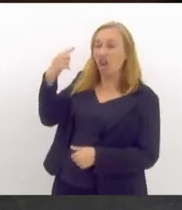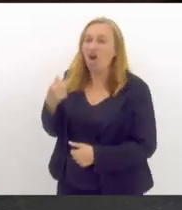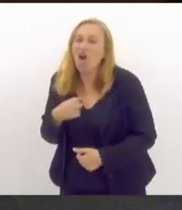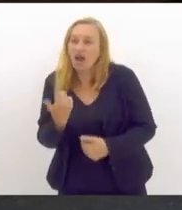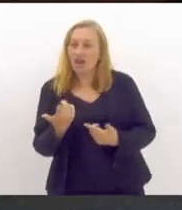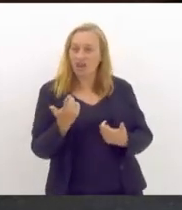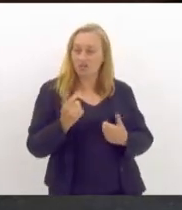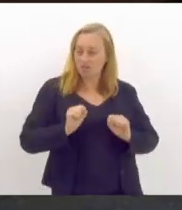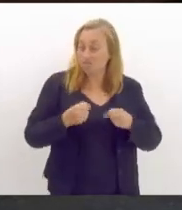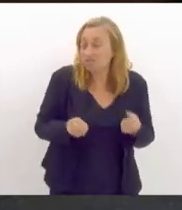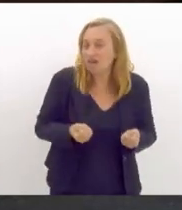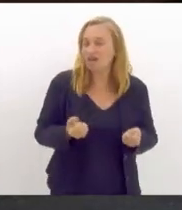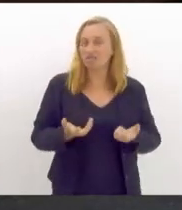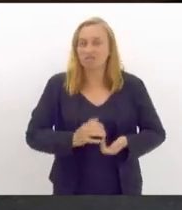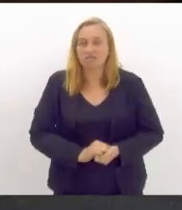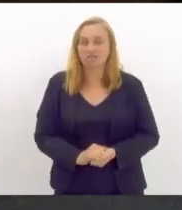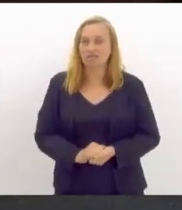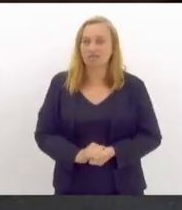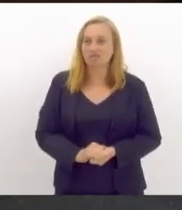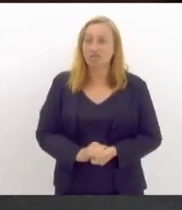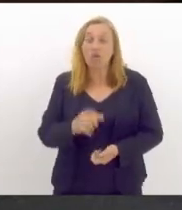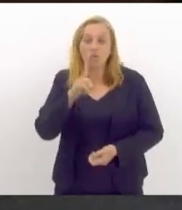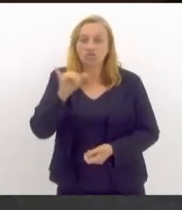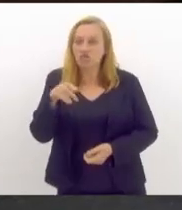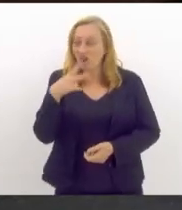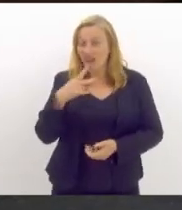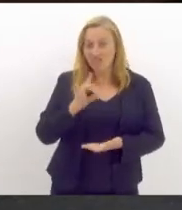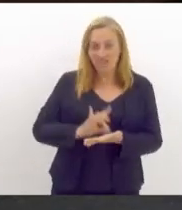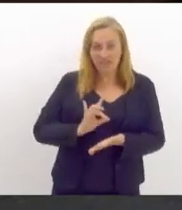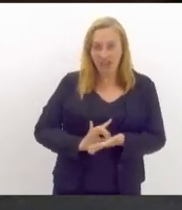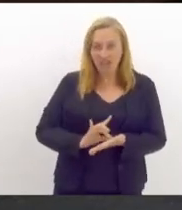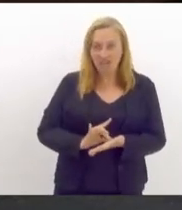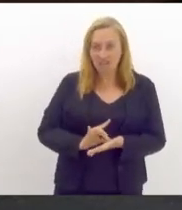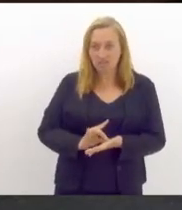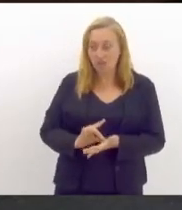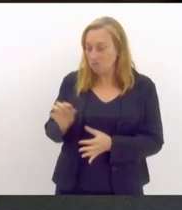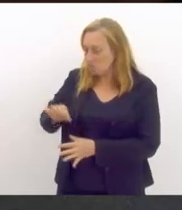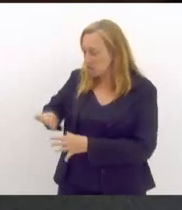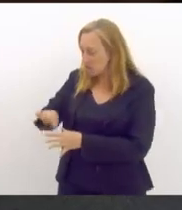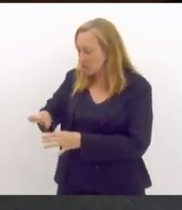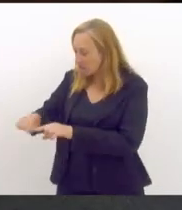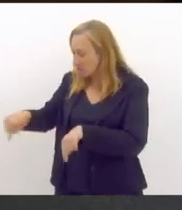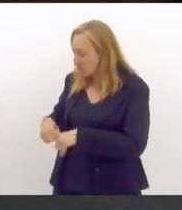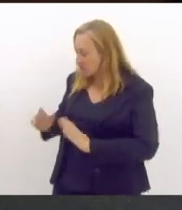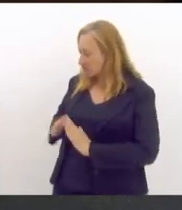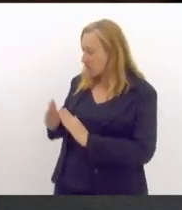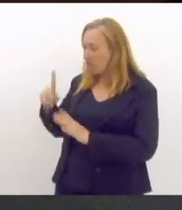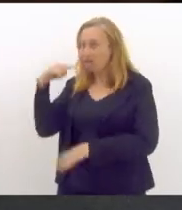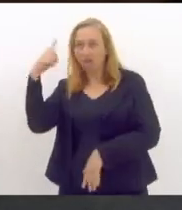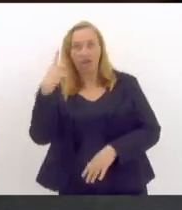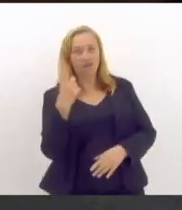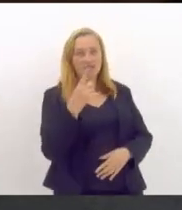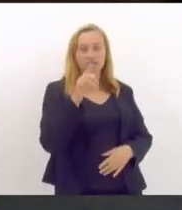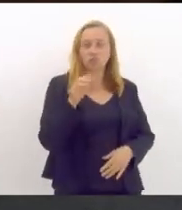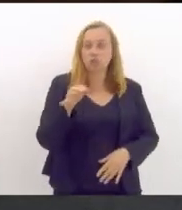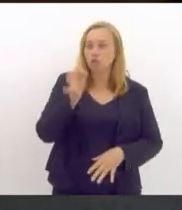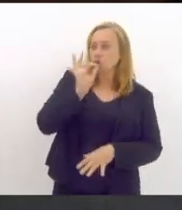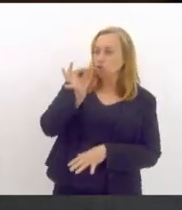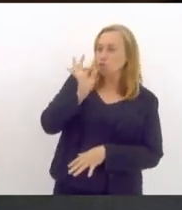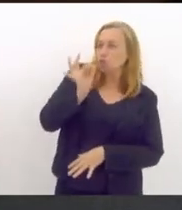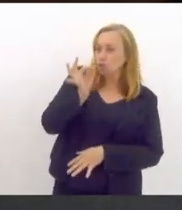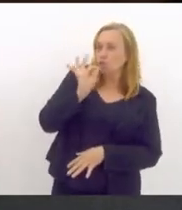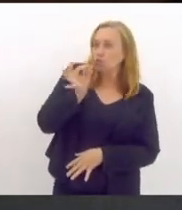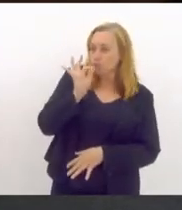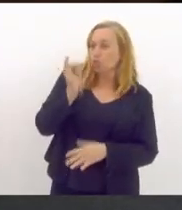também sou dedicada um dia eu vou falar a verdade fiz um pé no meu quintal fiquei loucona chapadona com a marola